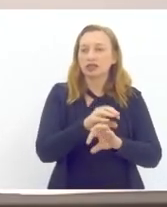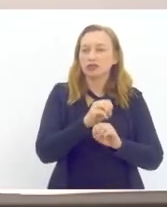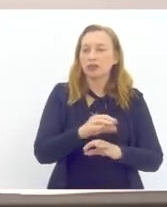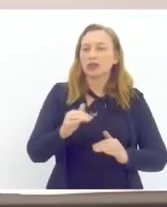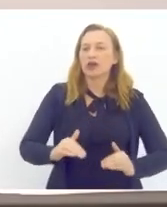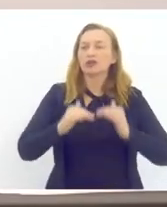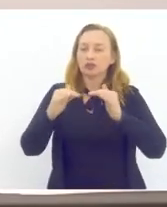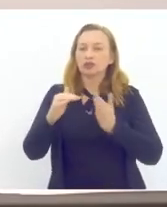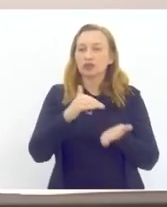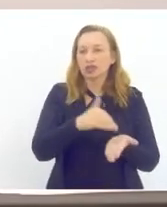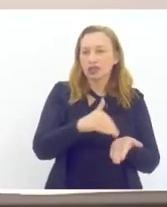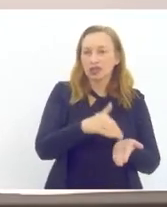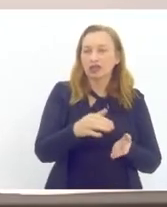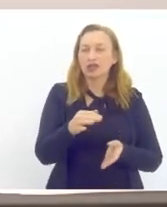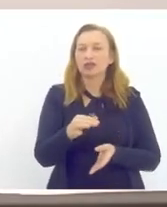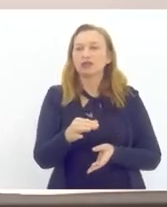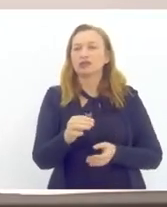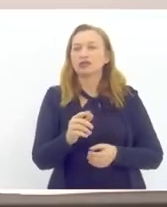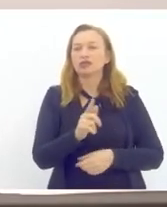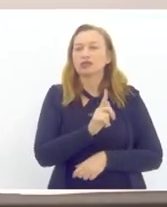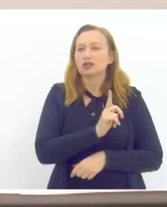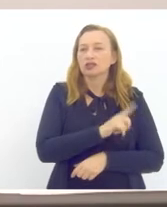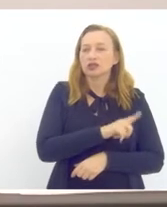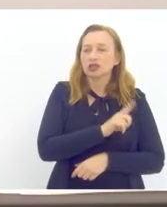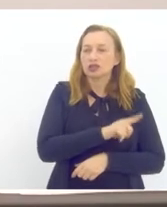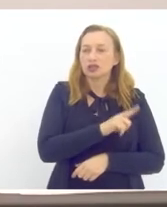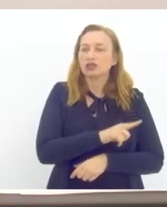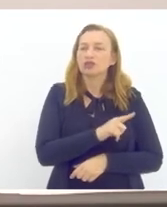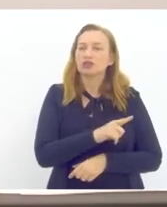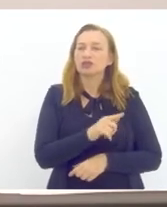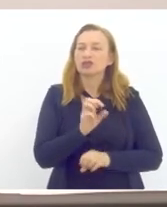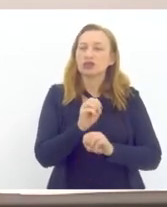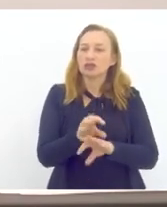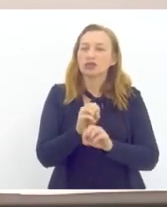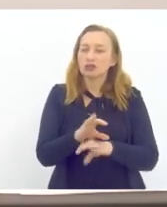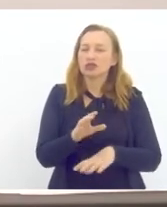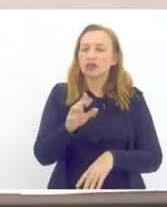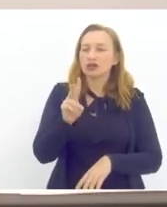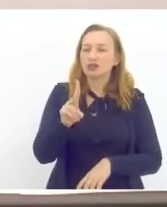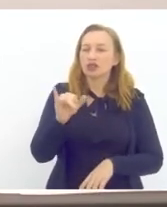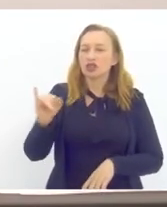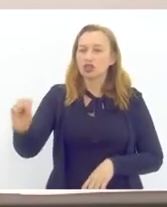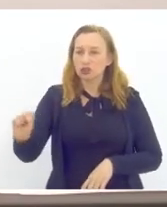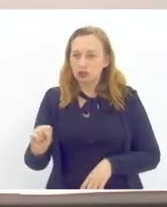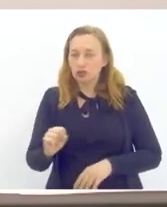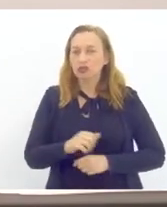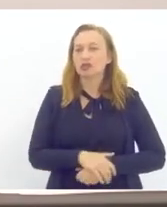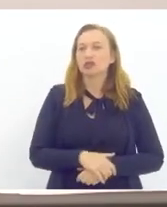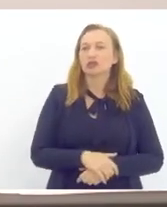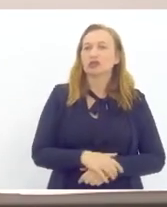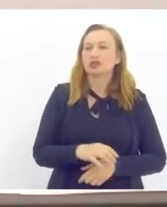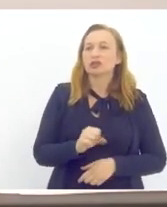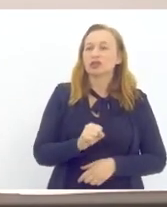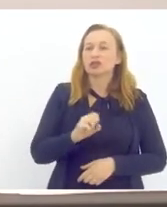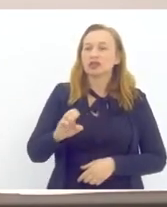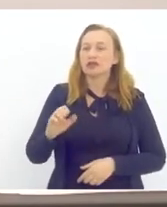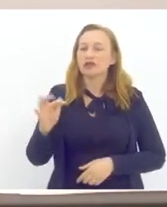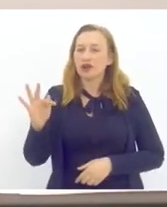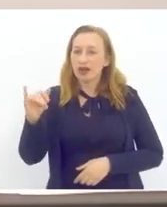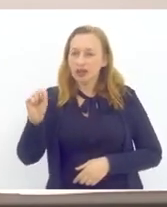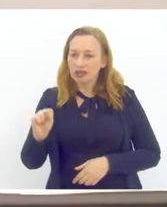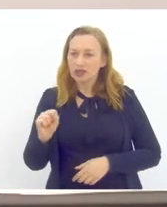subsecretária de Gestão de Ensino, o Vinícius Goulart, da Cefaz do Rio de